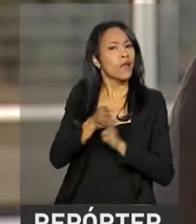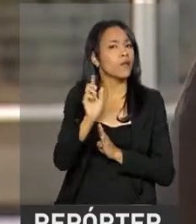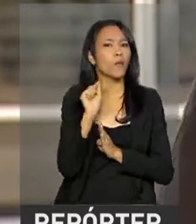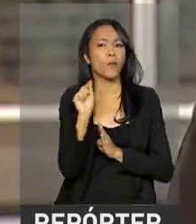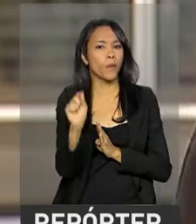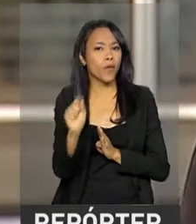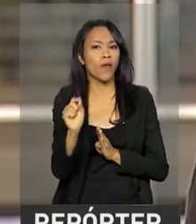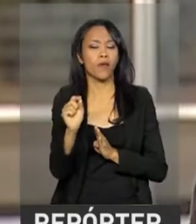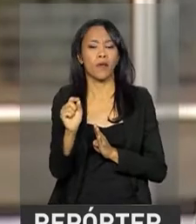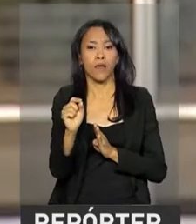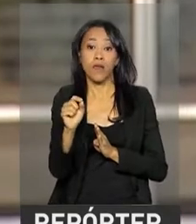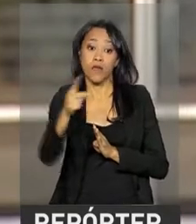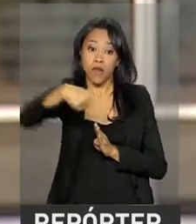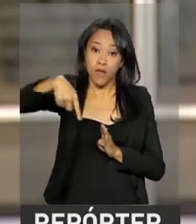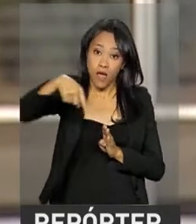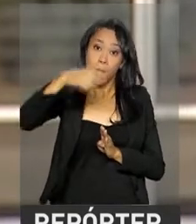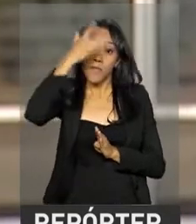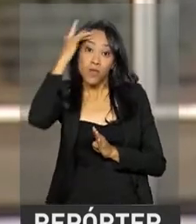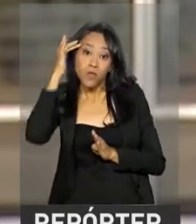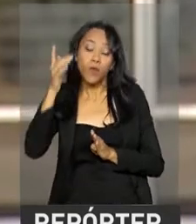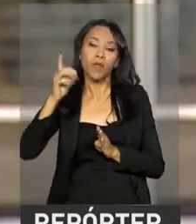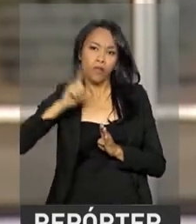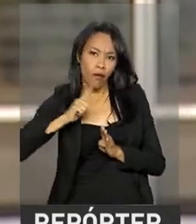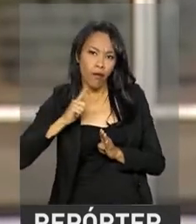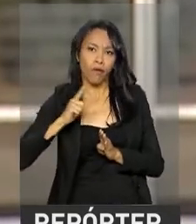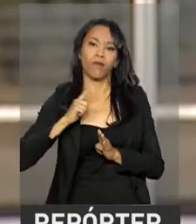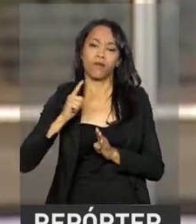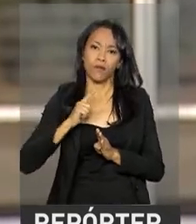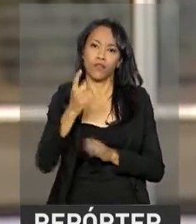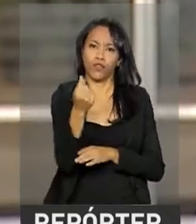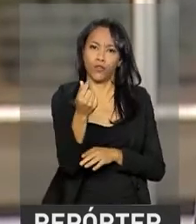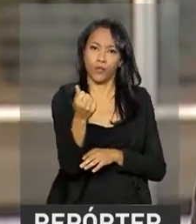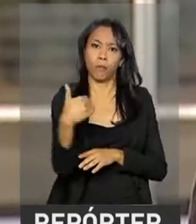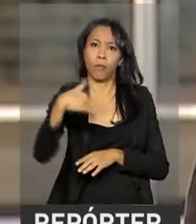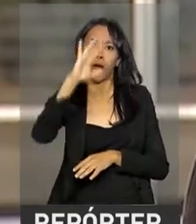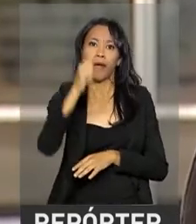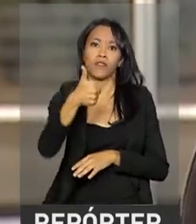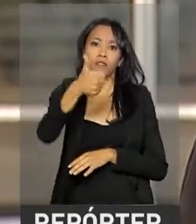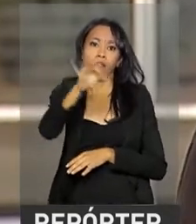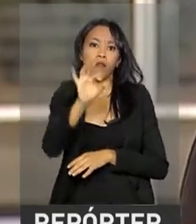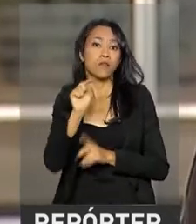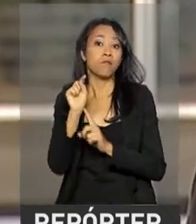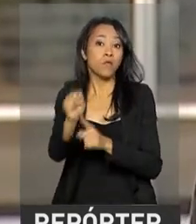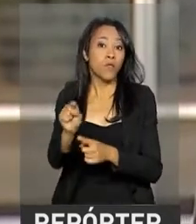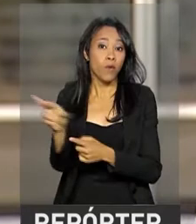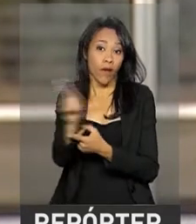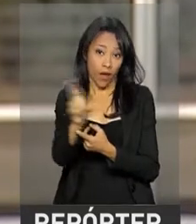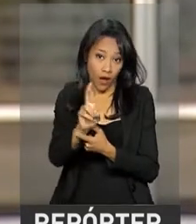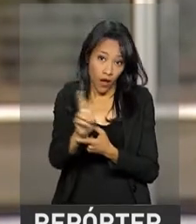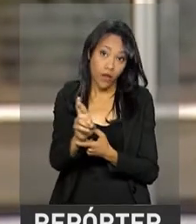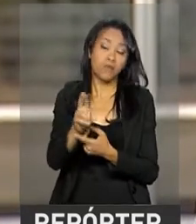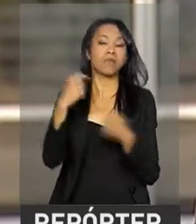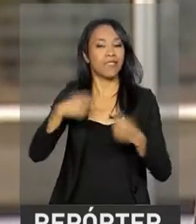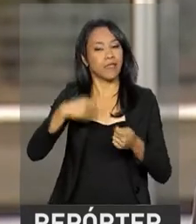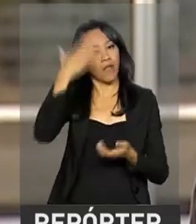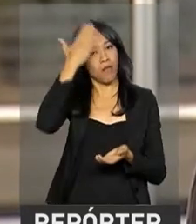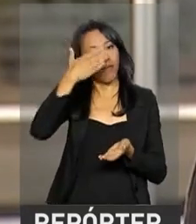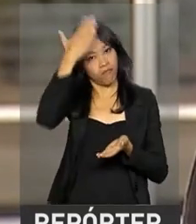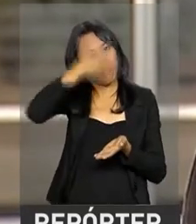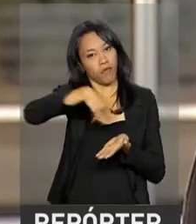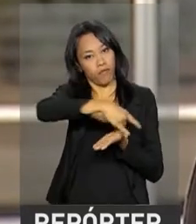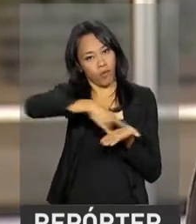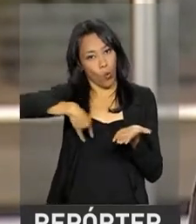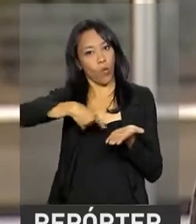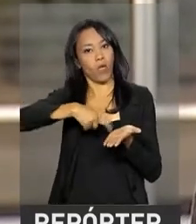trabalhador que tiver na conta inativa mais de 10 mil reais, além dos documentos pessoais,